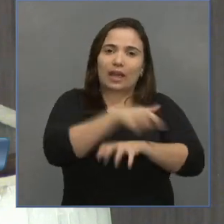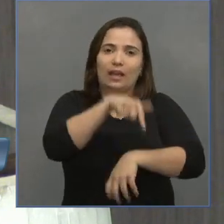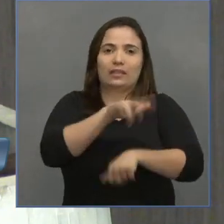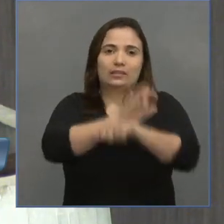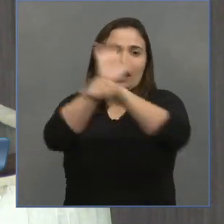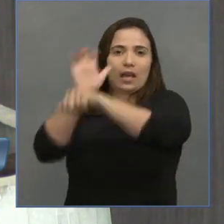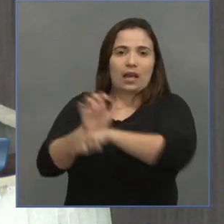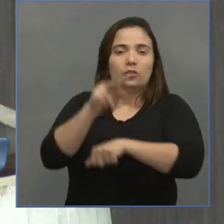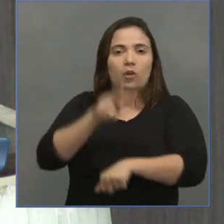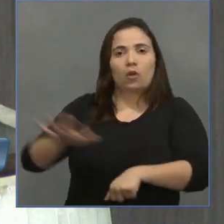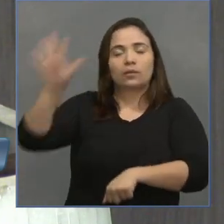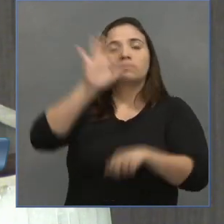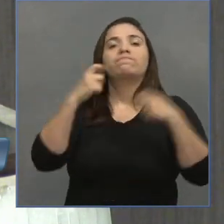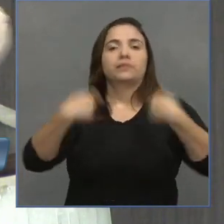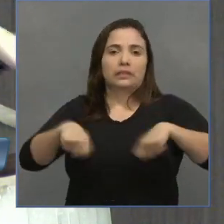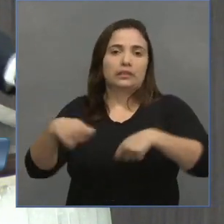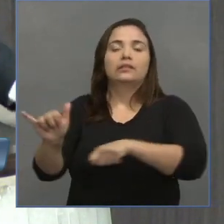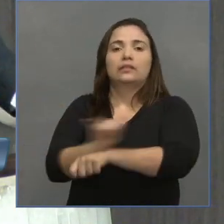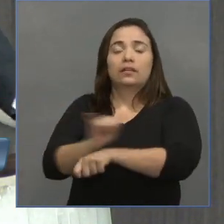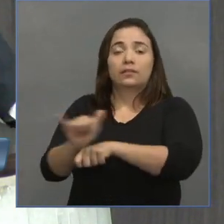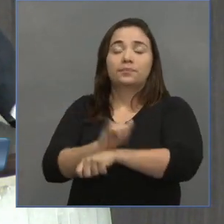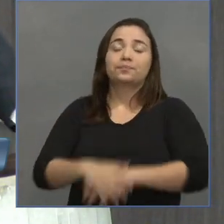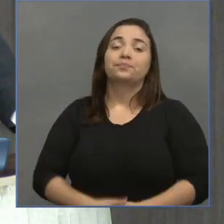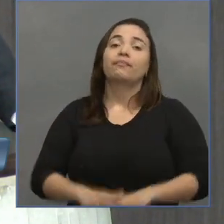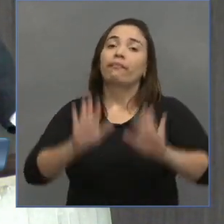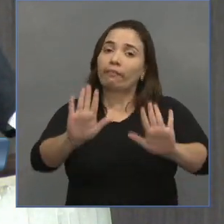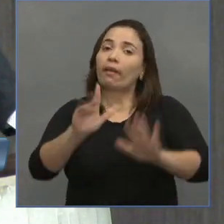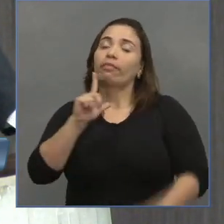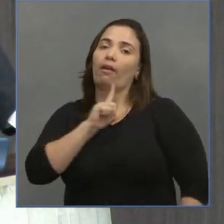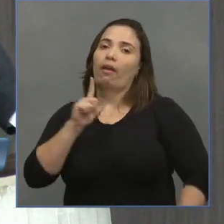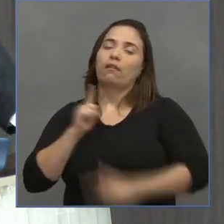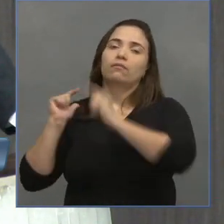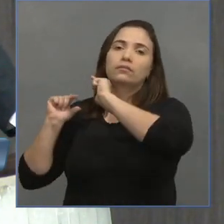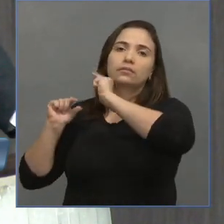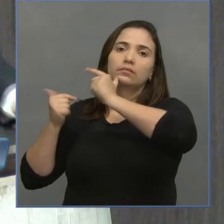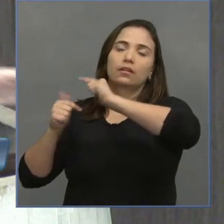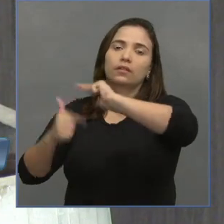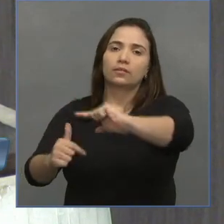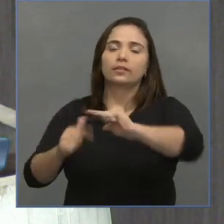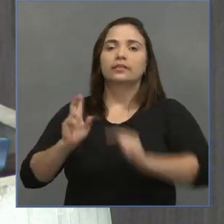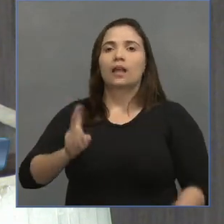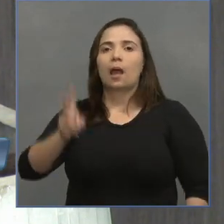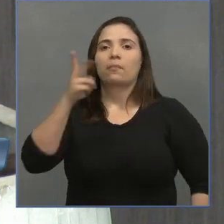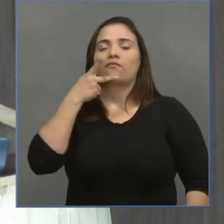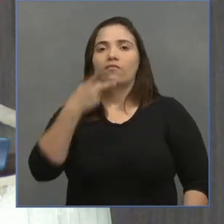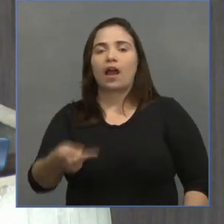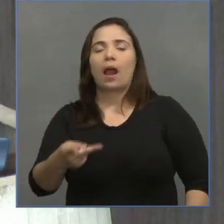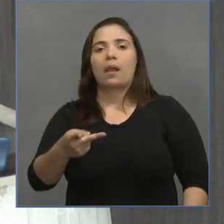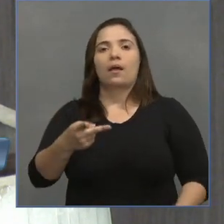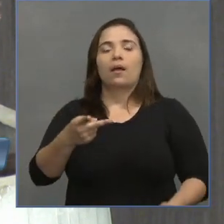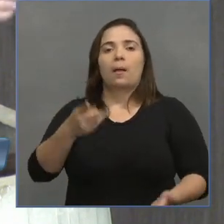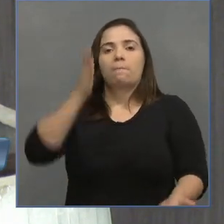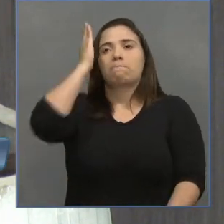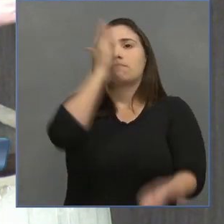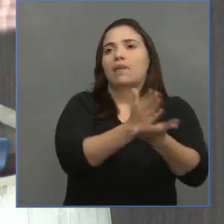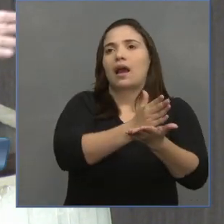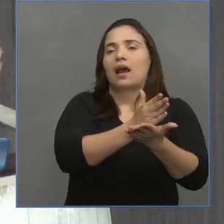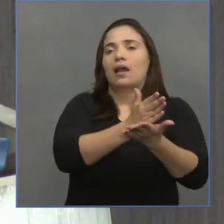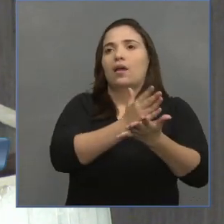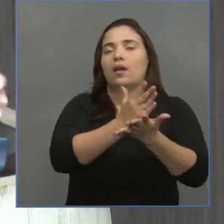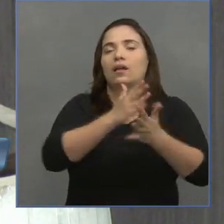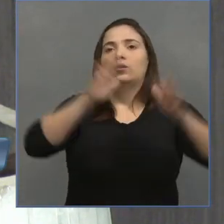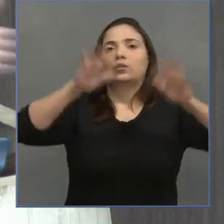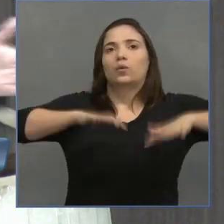o paradigma conservador, convencional, falava em combate à seca. A seca não se combate, como não se